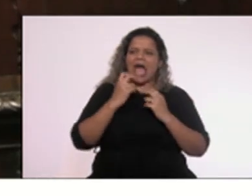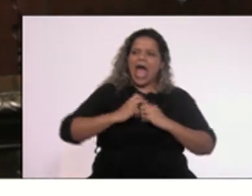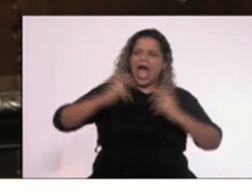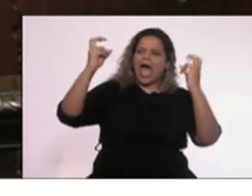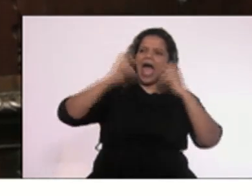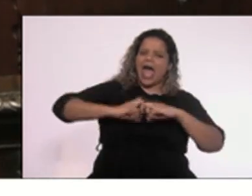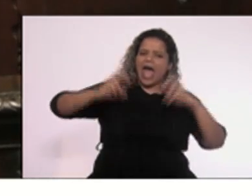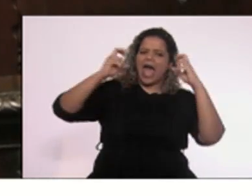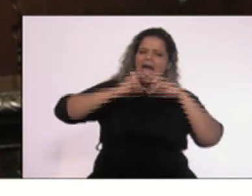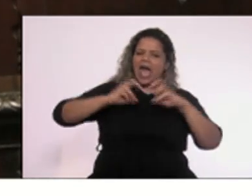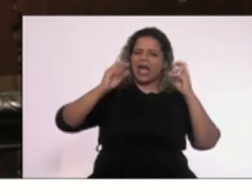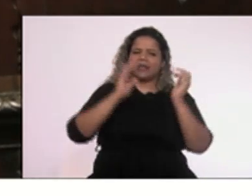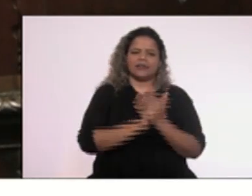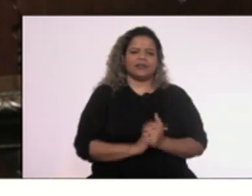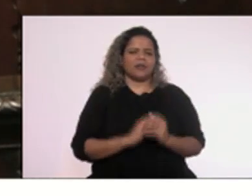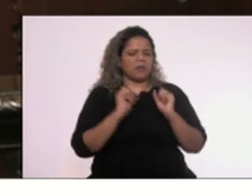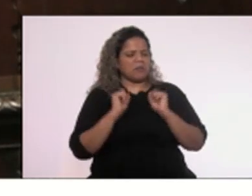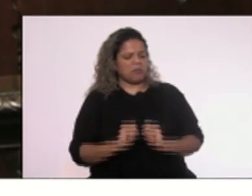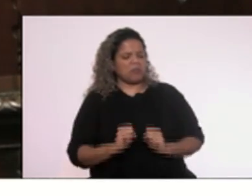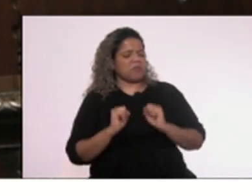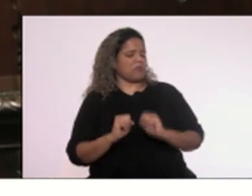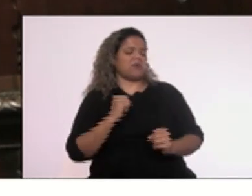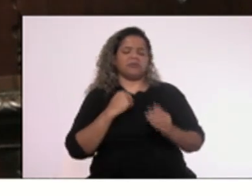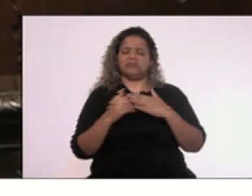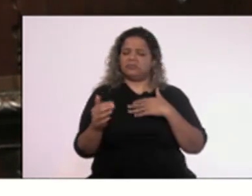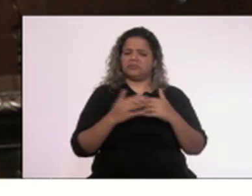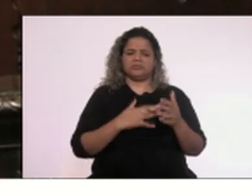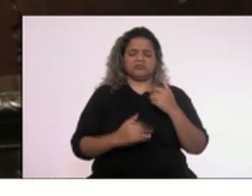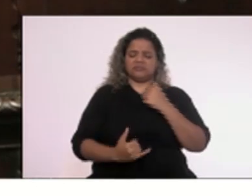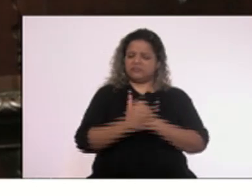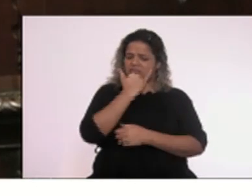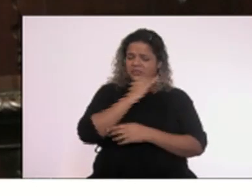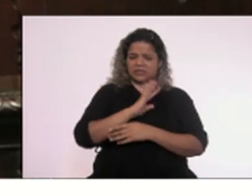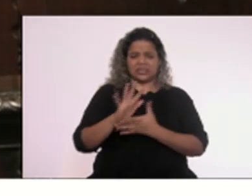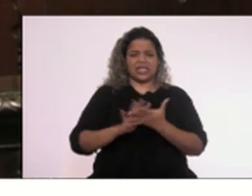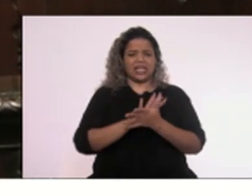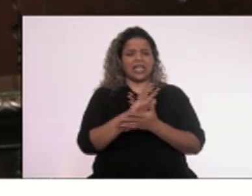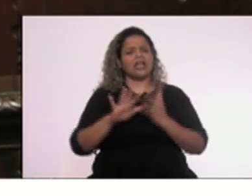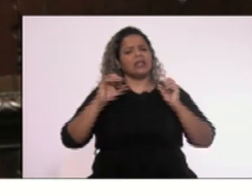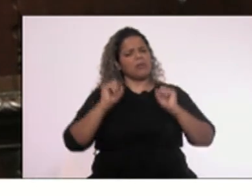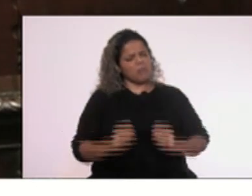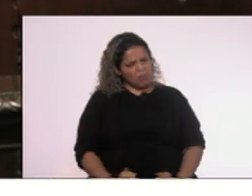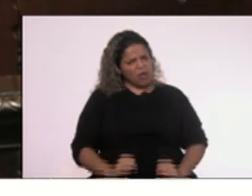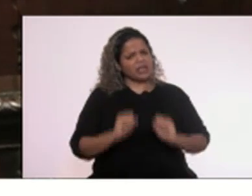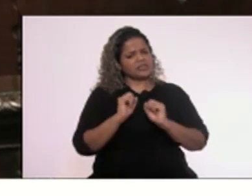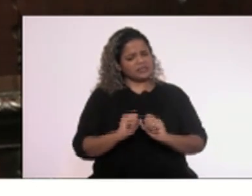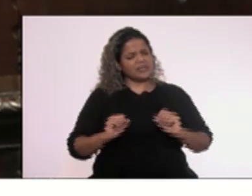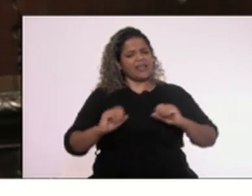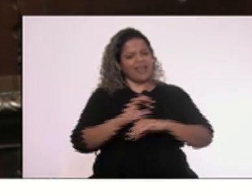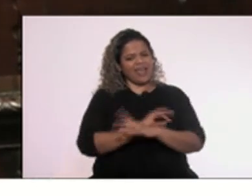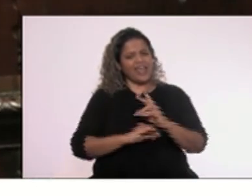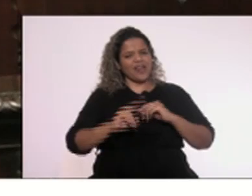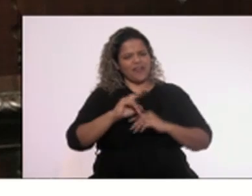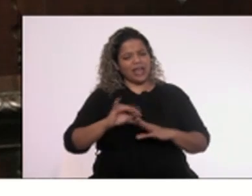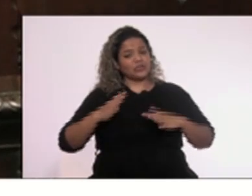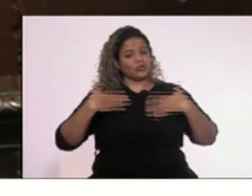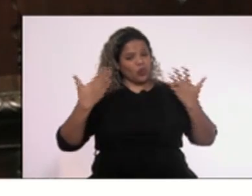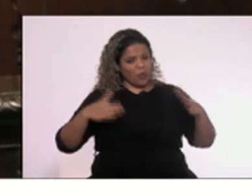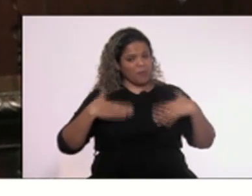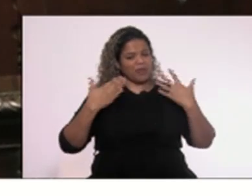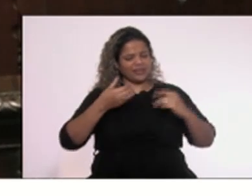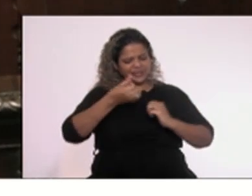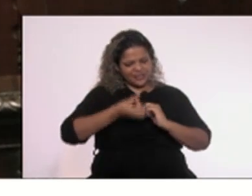que bem entender, vociferando nesse plenário, que vai nos intimidar, não. Podem se preparar, que boas surpresas virão nesse